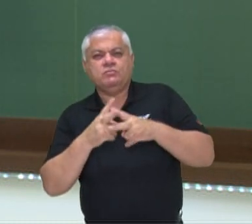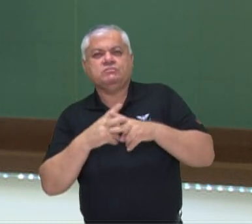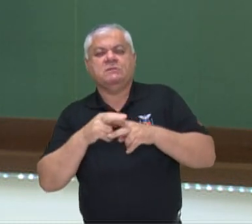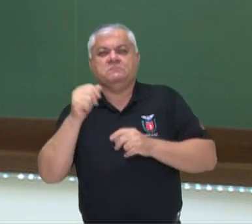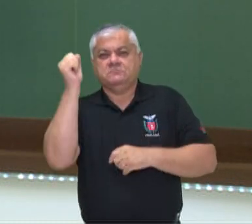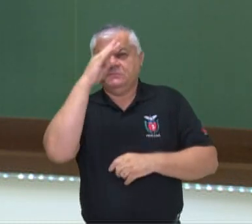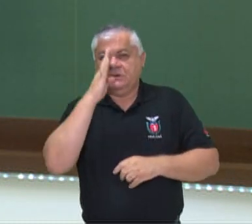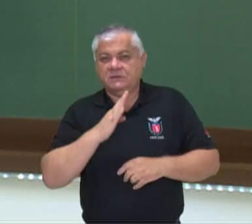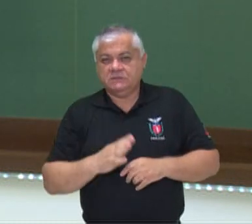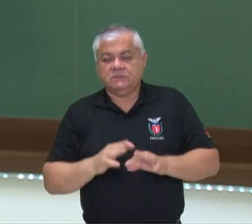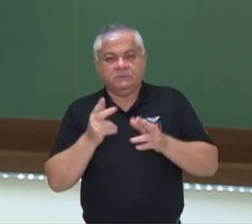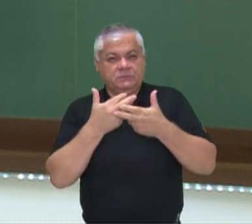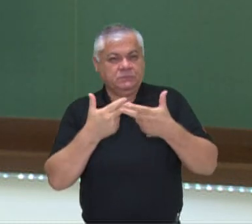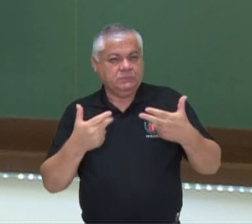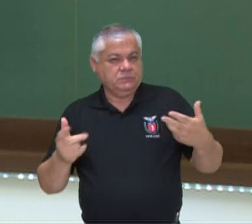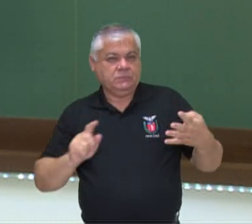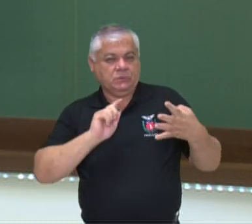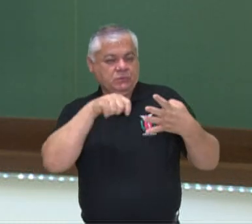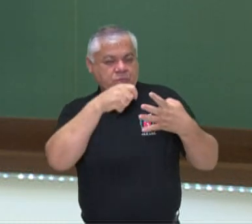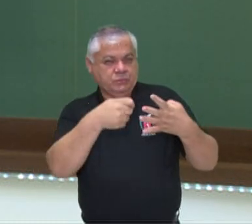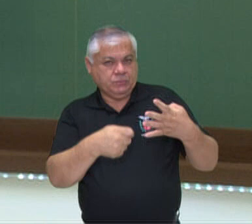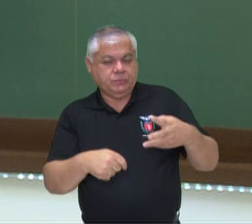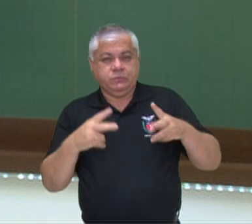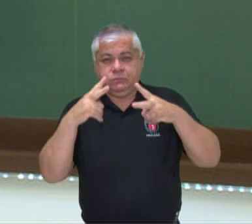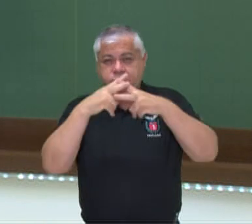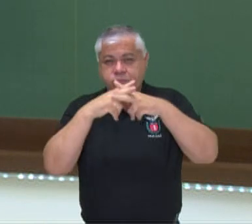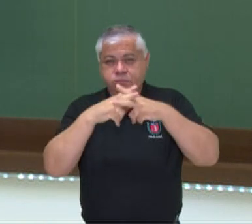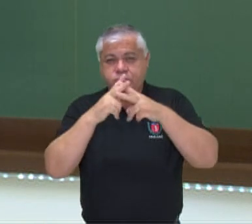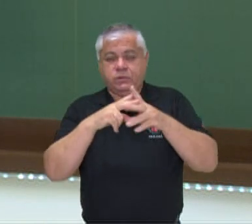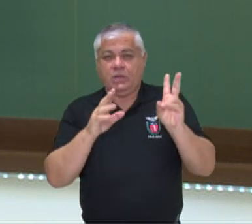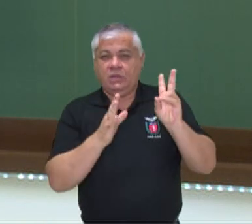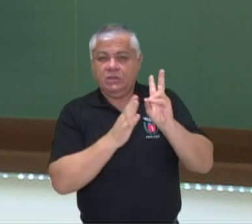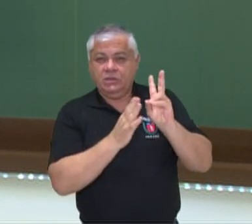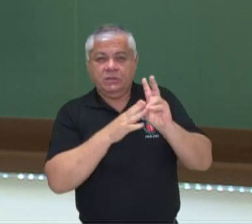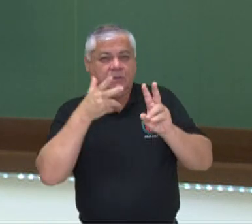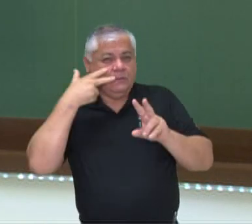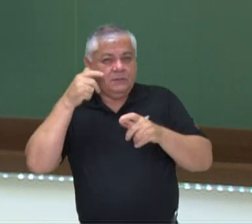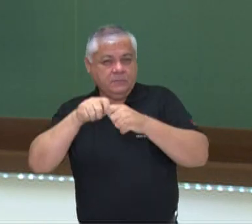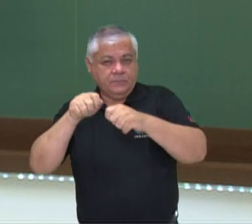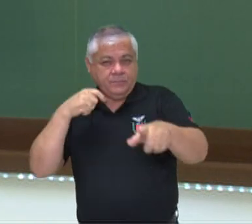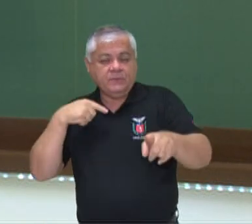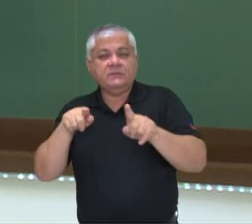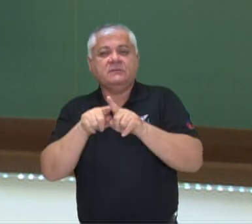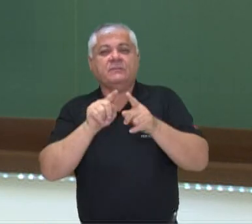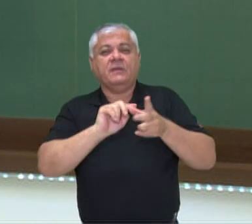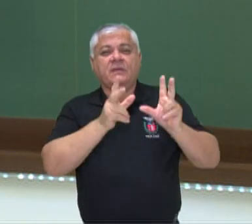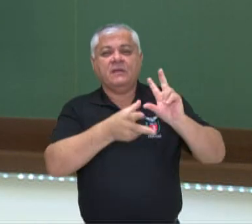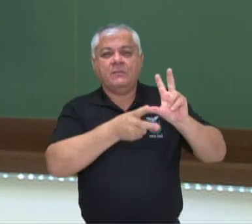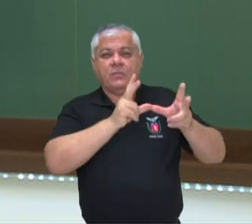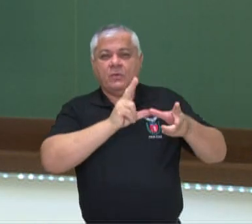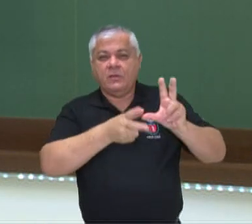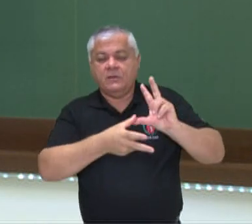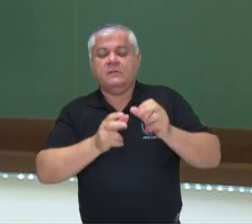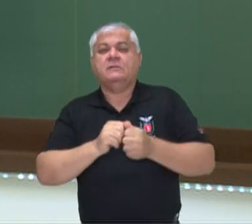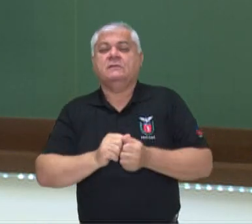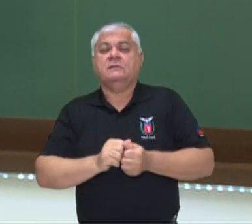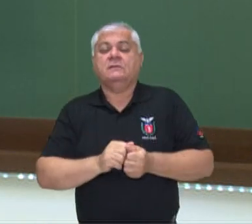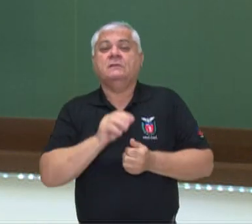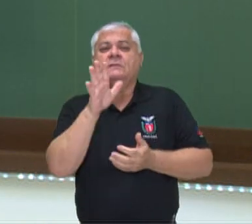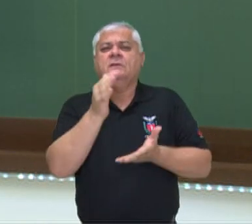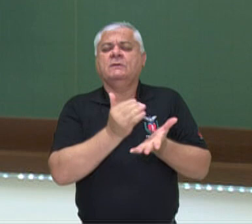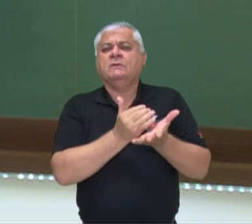gente vai falar um pouquinho das lutas indígenas e também da nossa capoeira. Mas, para início de